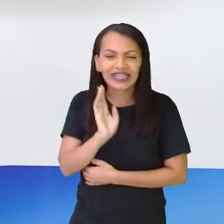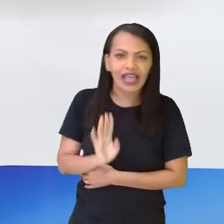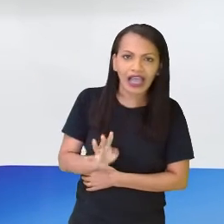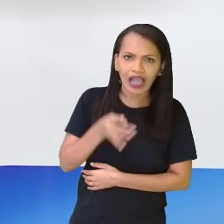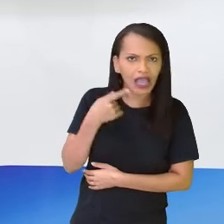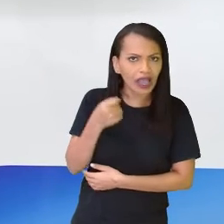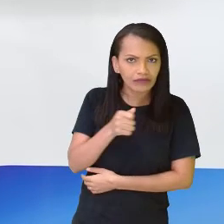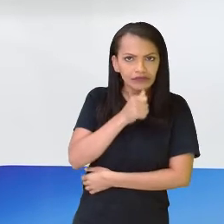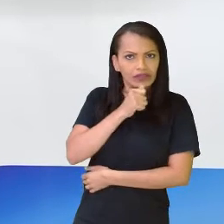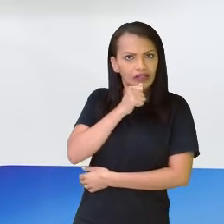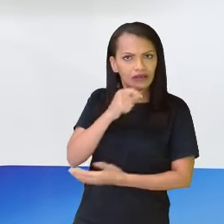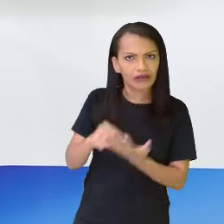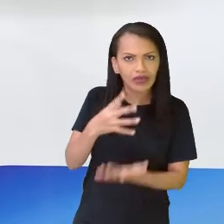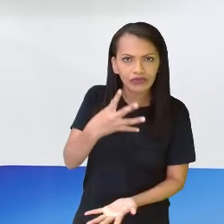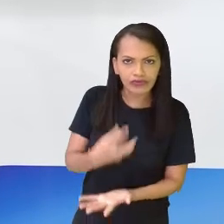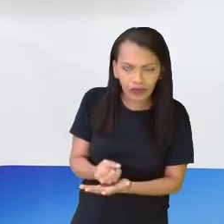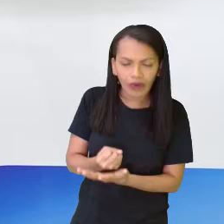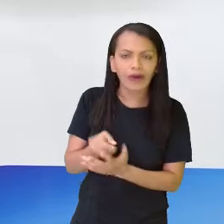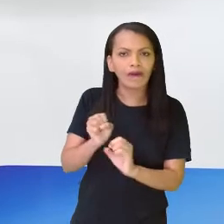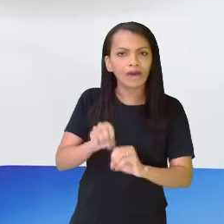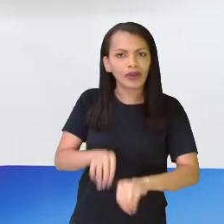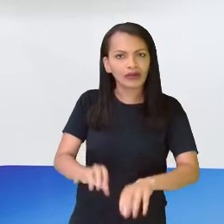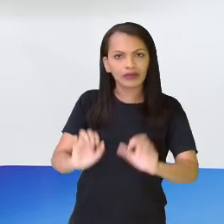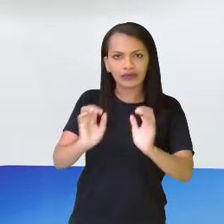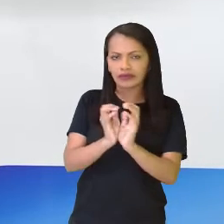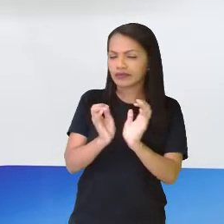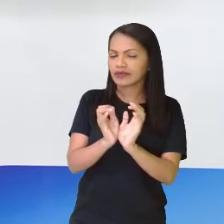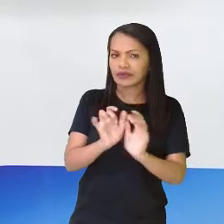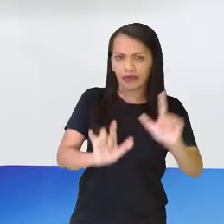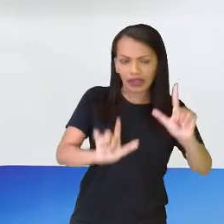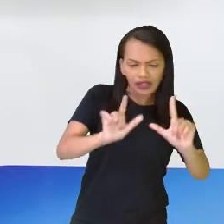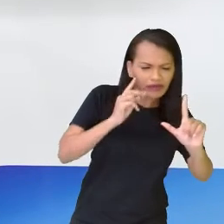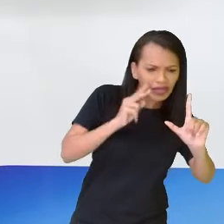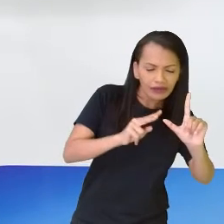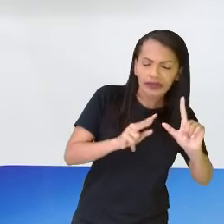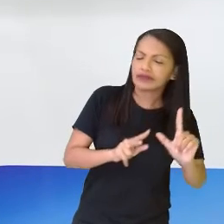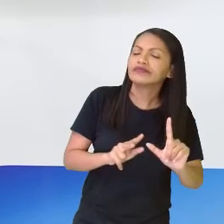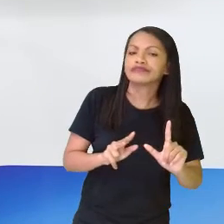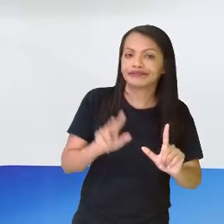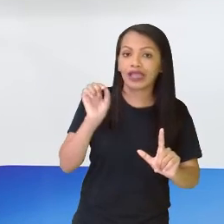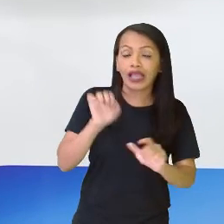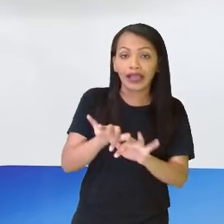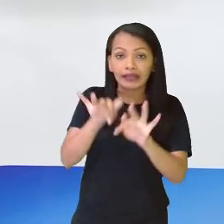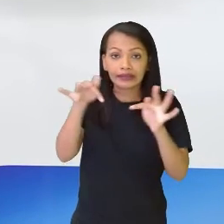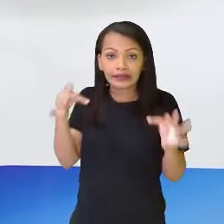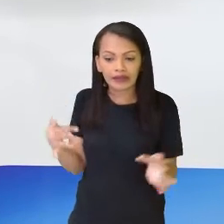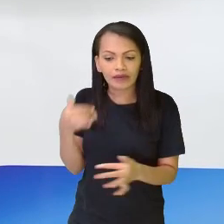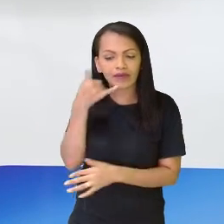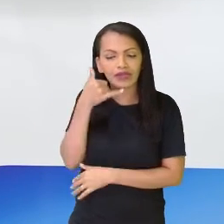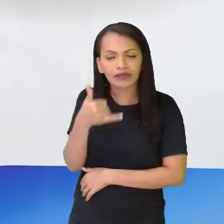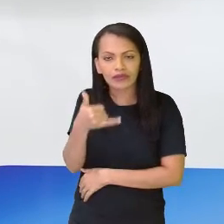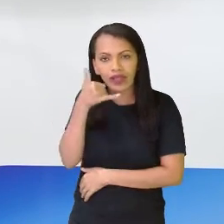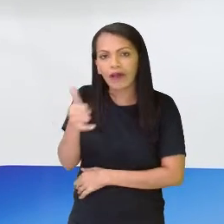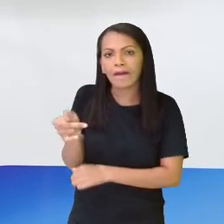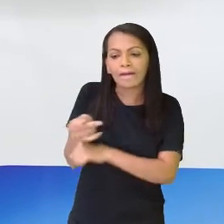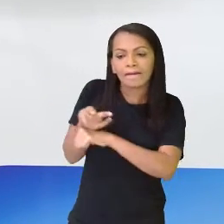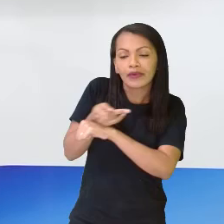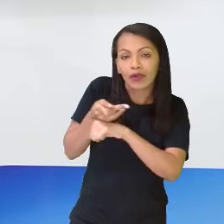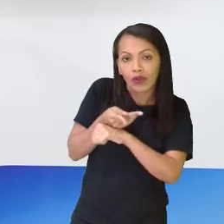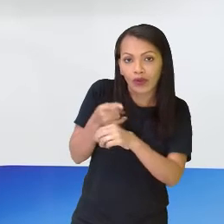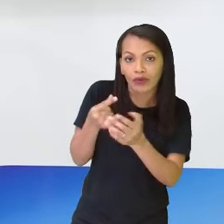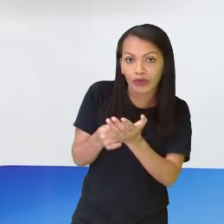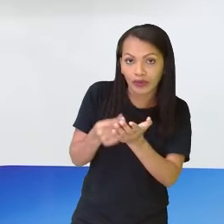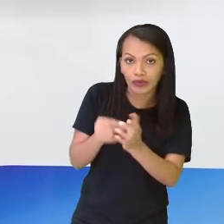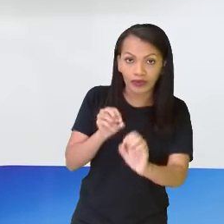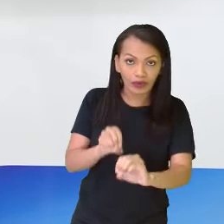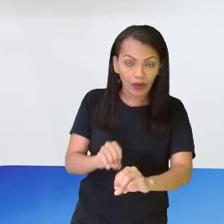não baixou, você que está pela TV ainda não baixou, não tem problema, é muito simples. Você vai lá na sua loja do seu celular, procura o aplicativo do